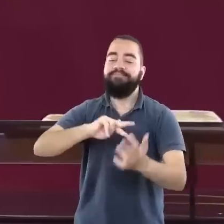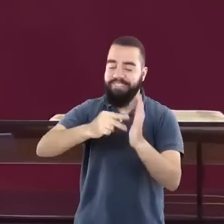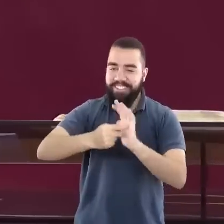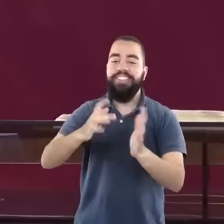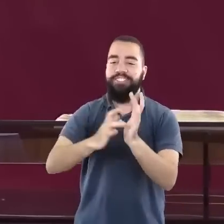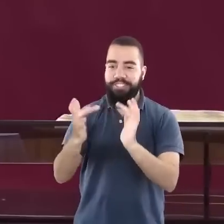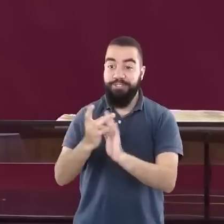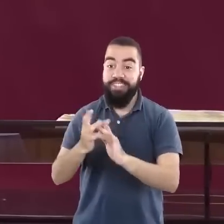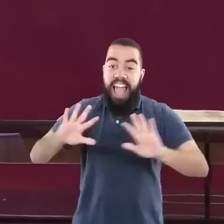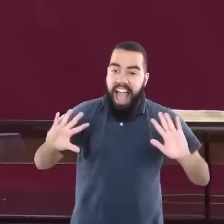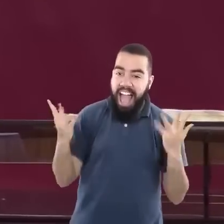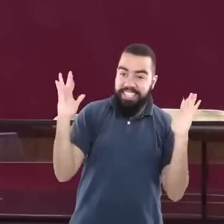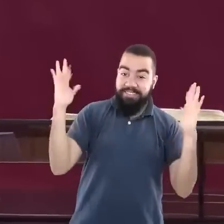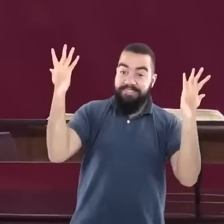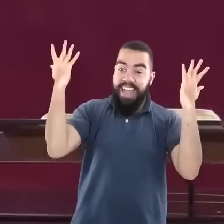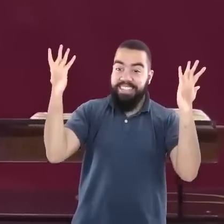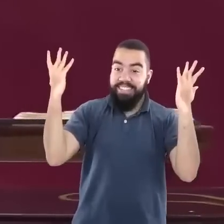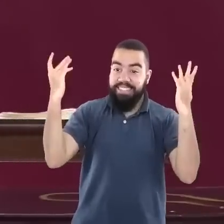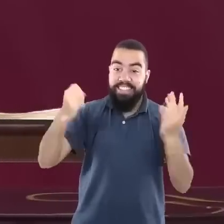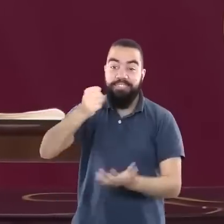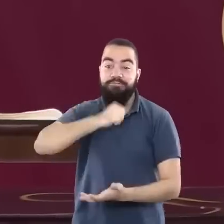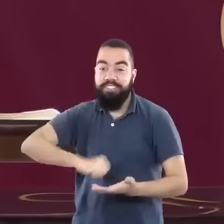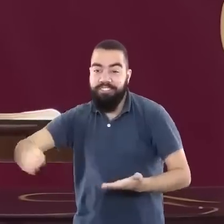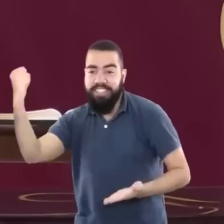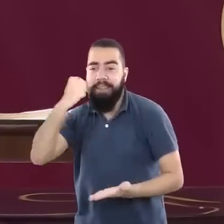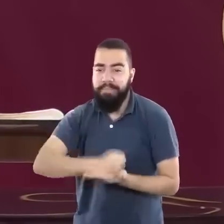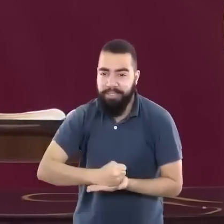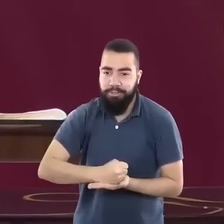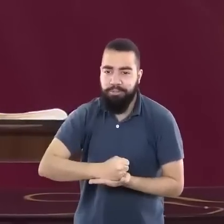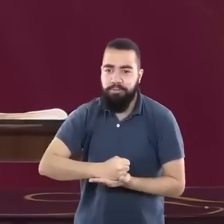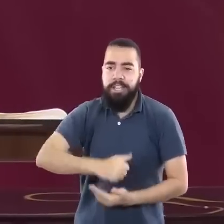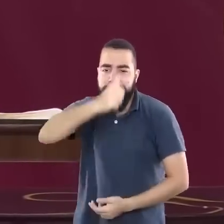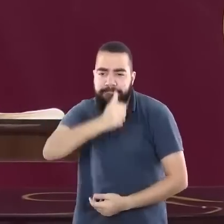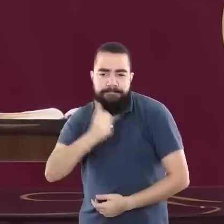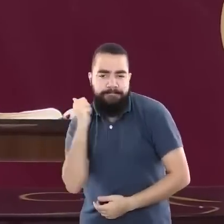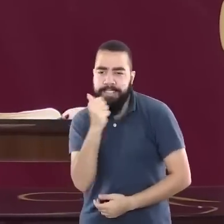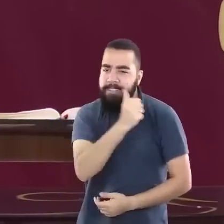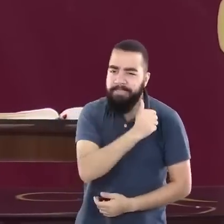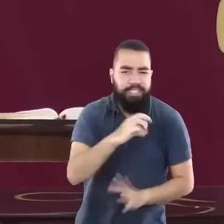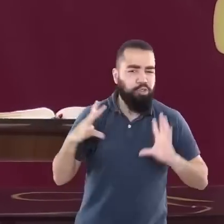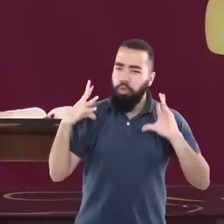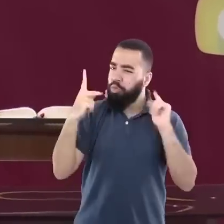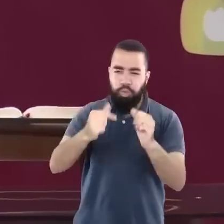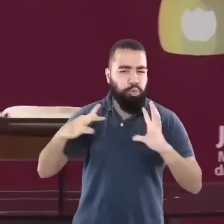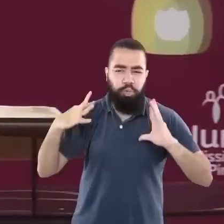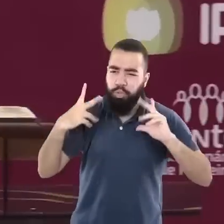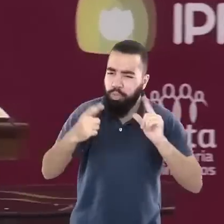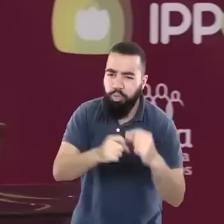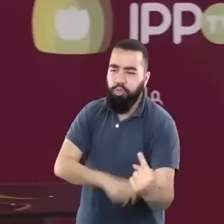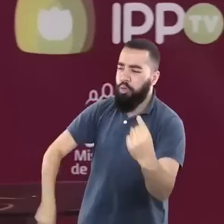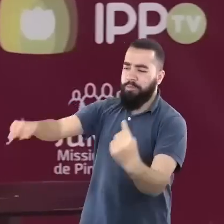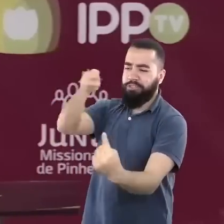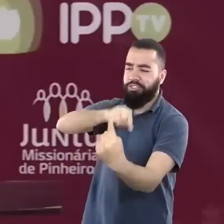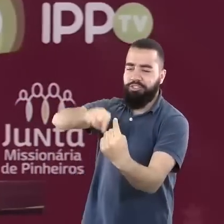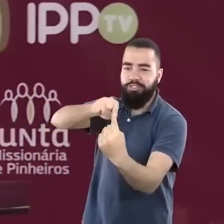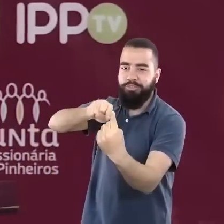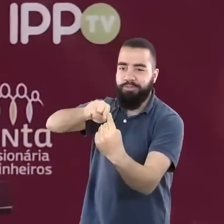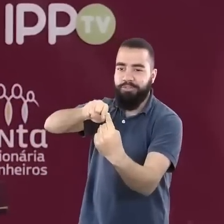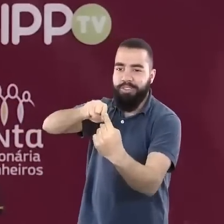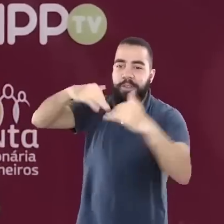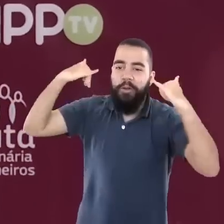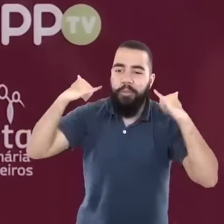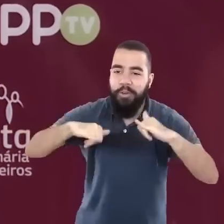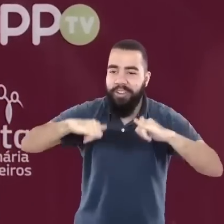pelas festas ele é representado pelos sacrifícios tudo tudo apontava para ele ele é a realidade